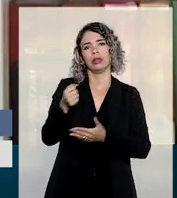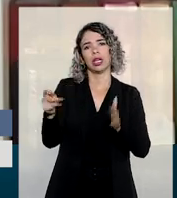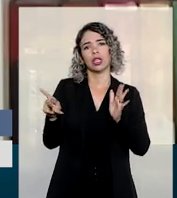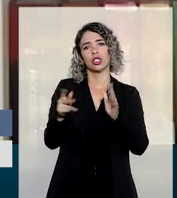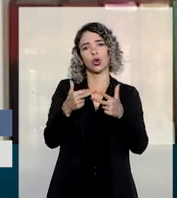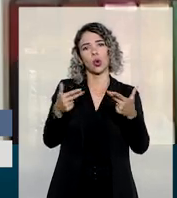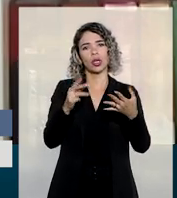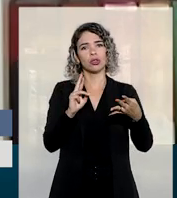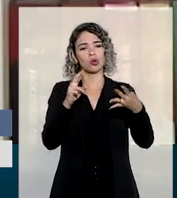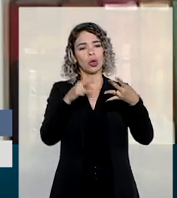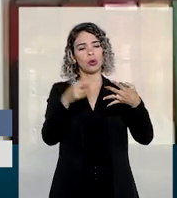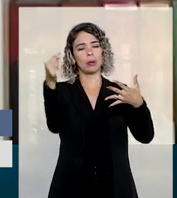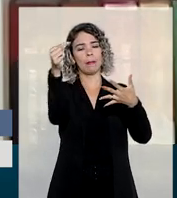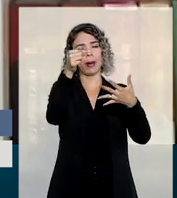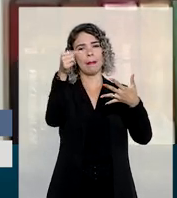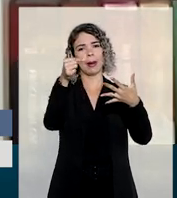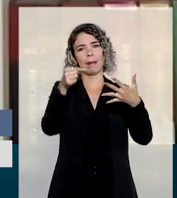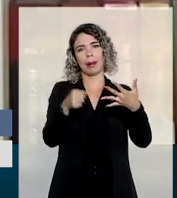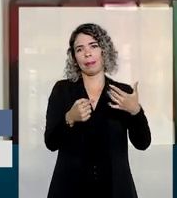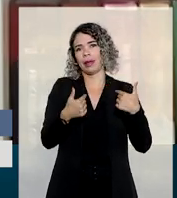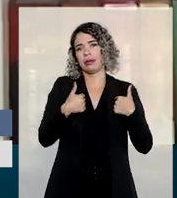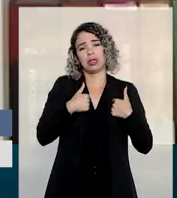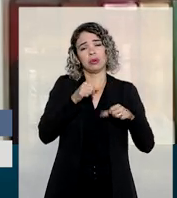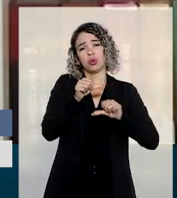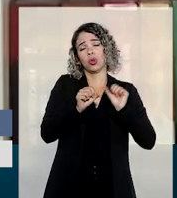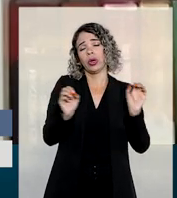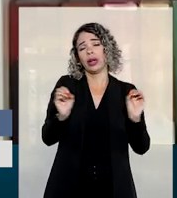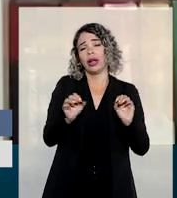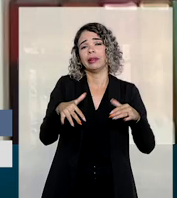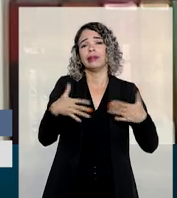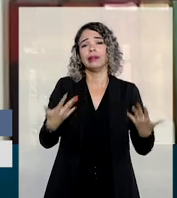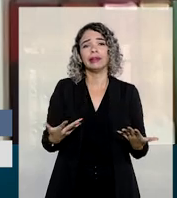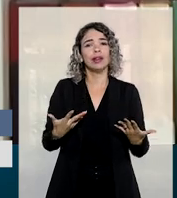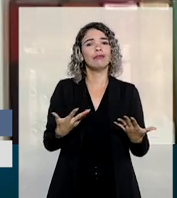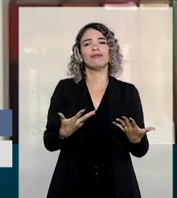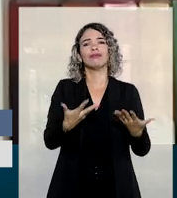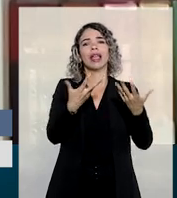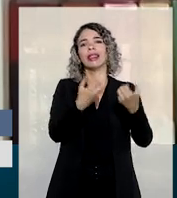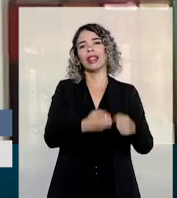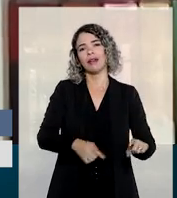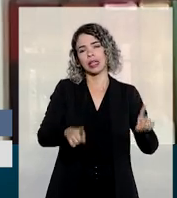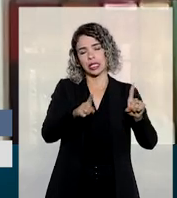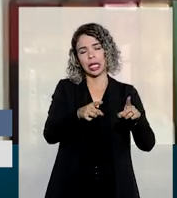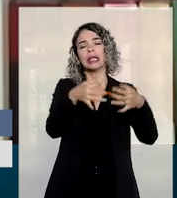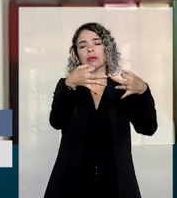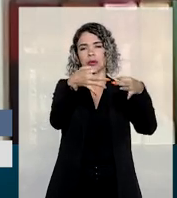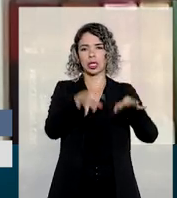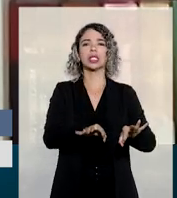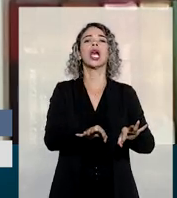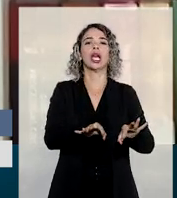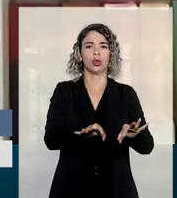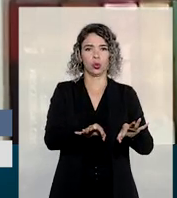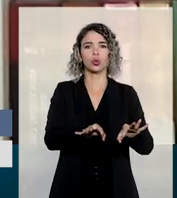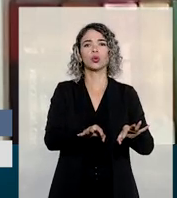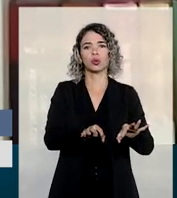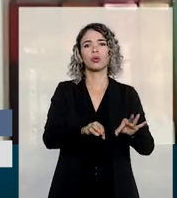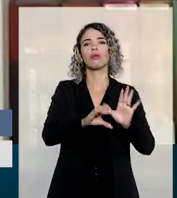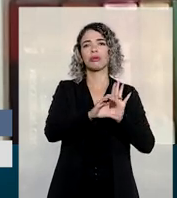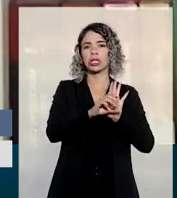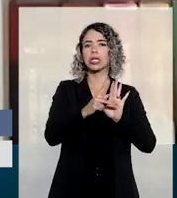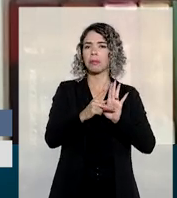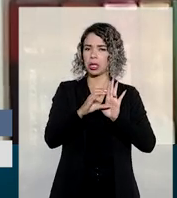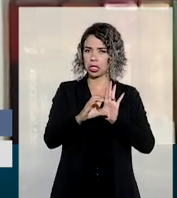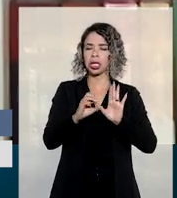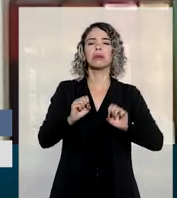decisão nos pontos em que eu havia recorrido. E então, me parece que o CPC, nesse caso, andou muito